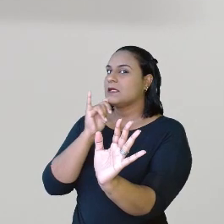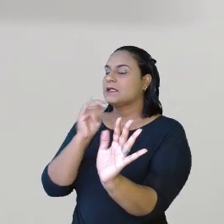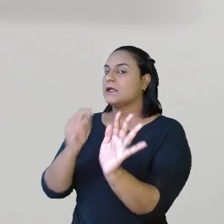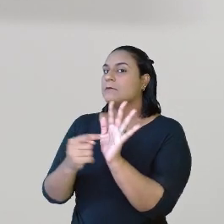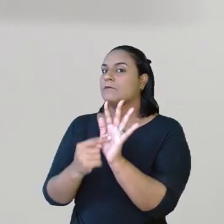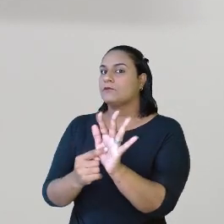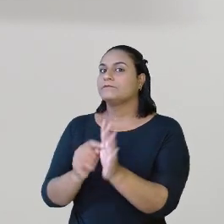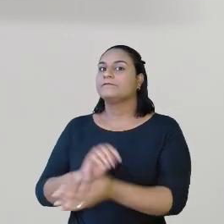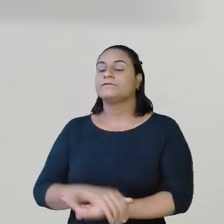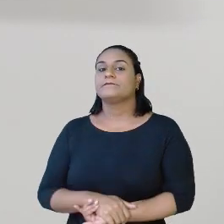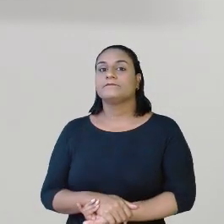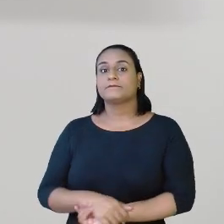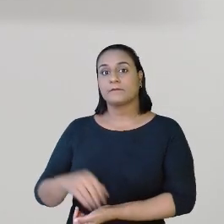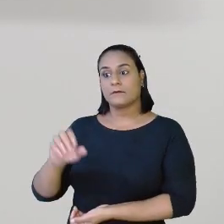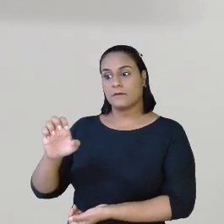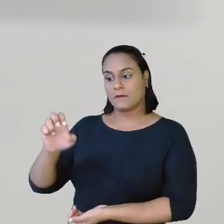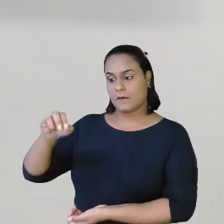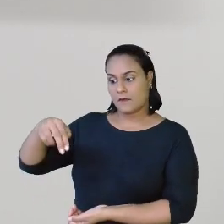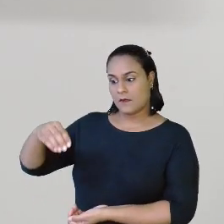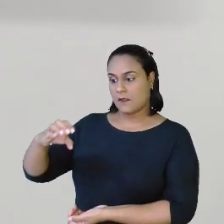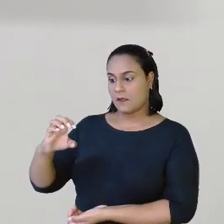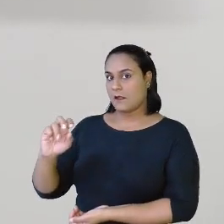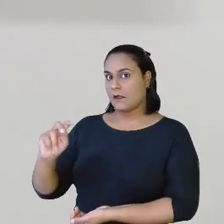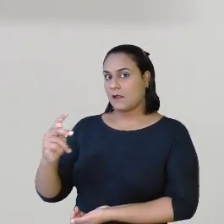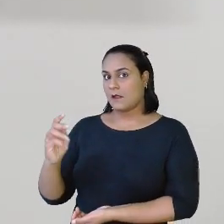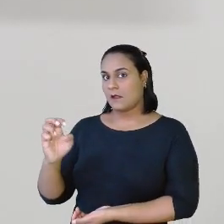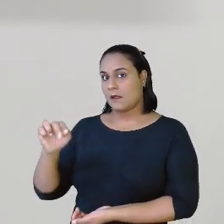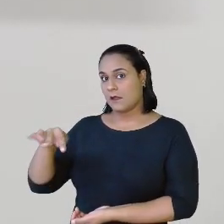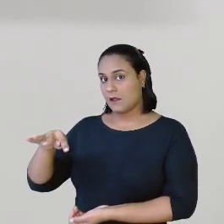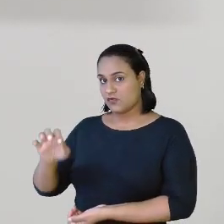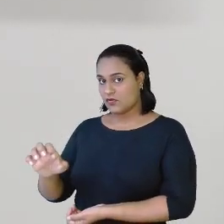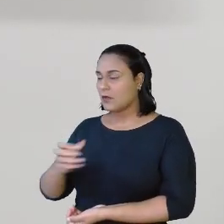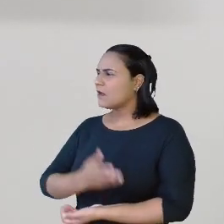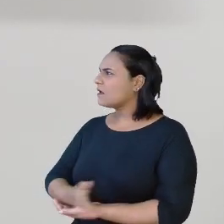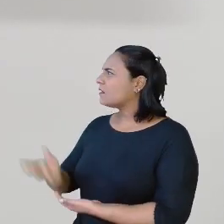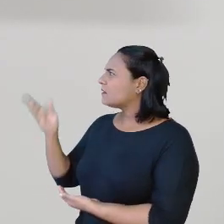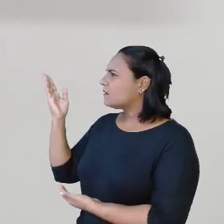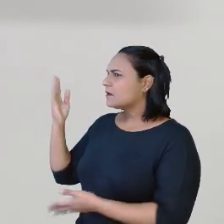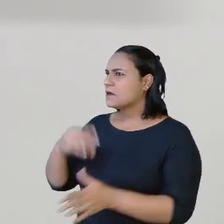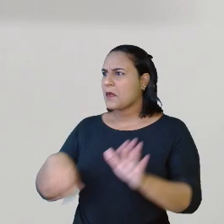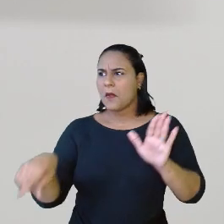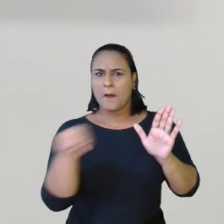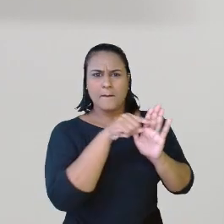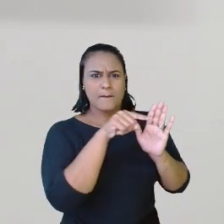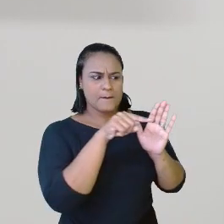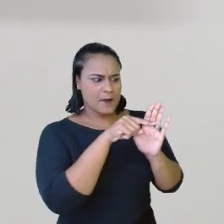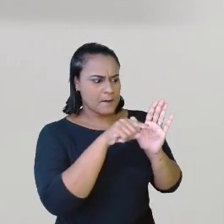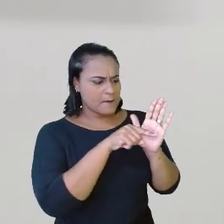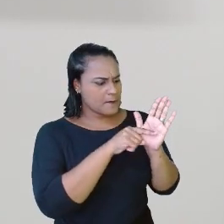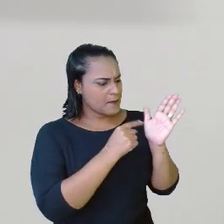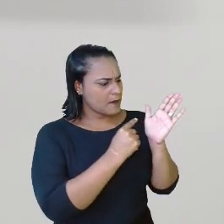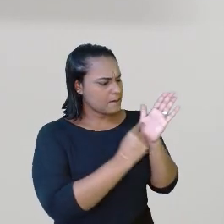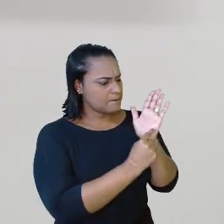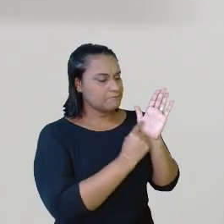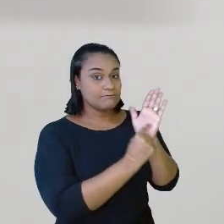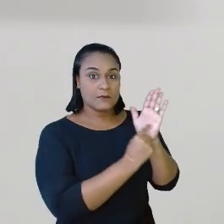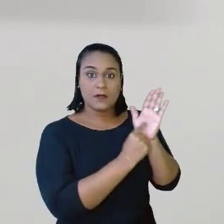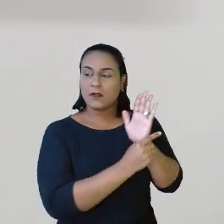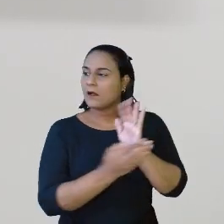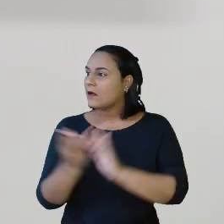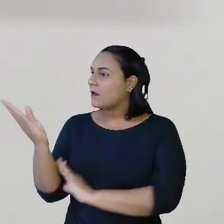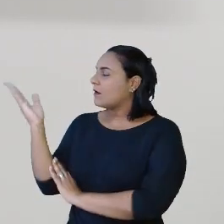a palavra enchente, encharcar, enchiqueirar, enchapelar,